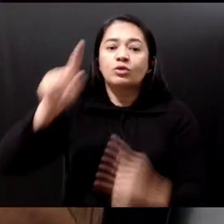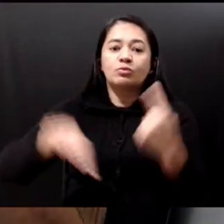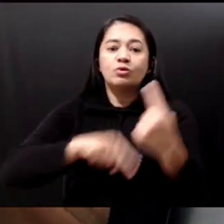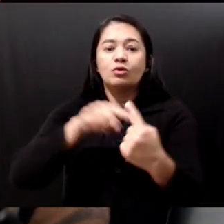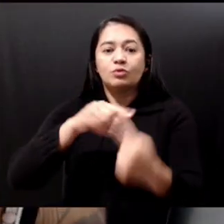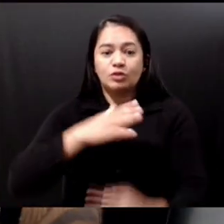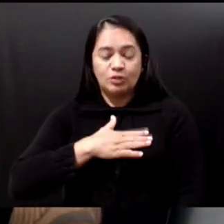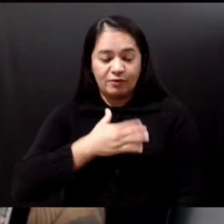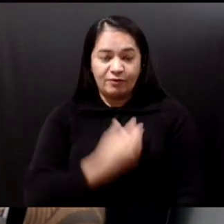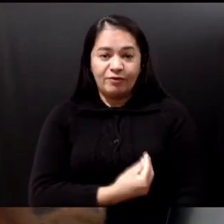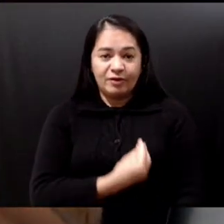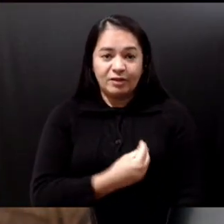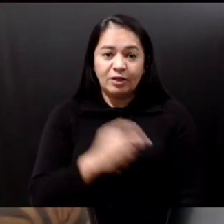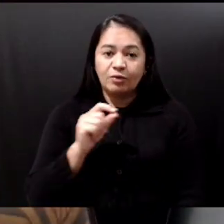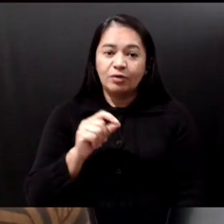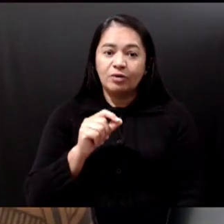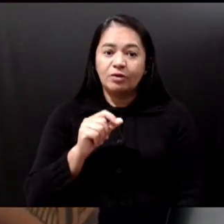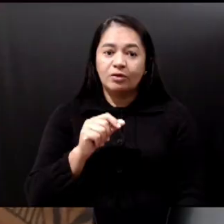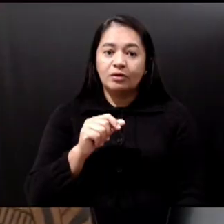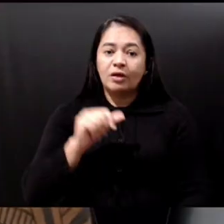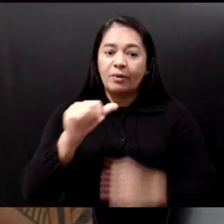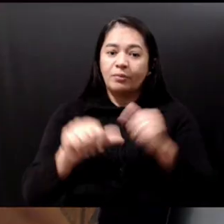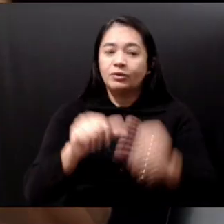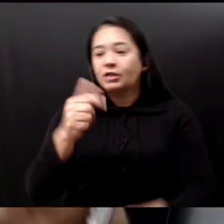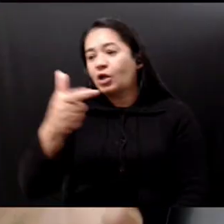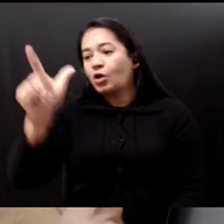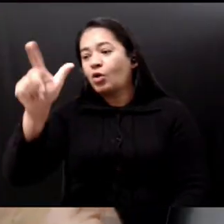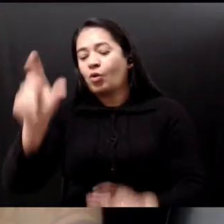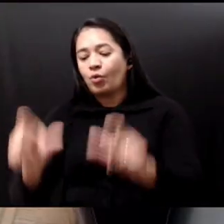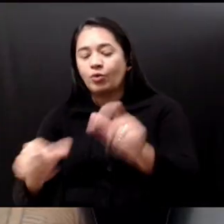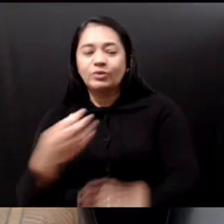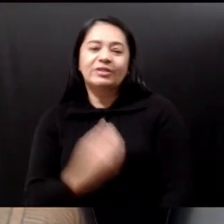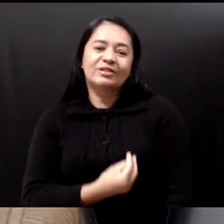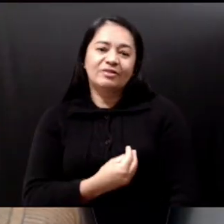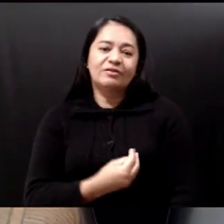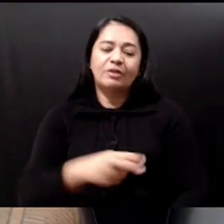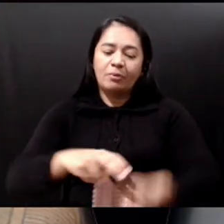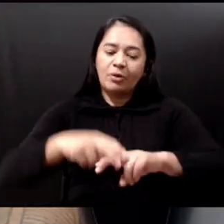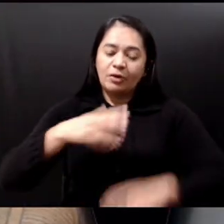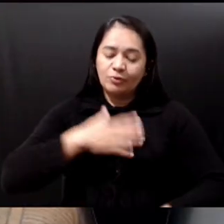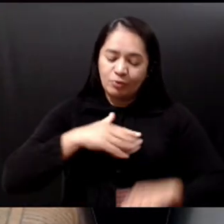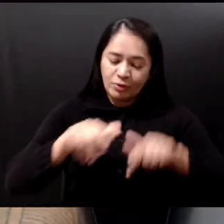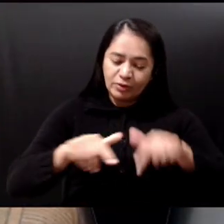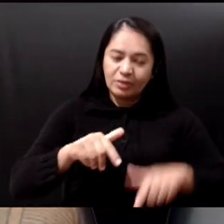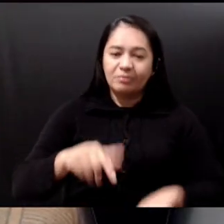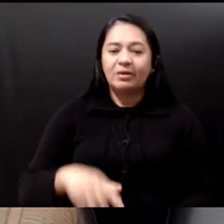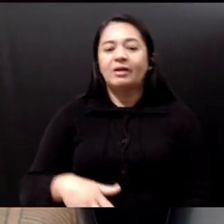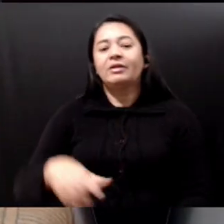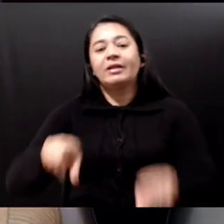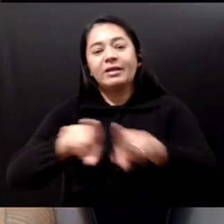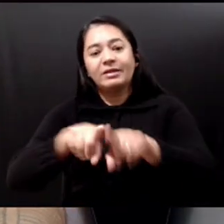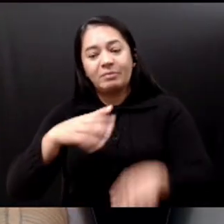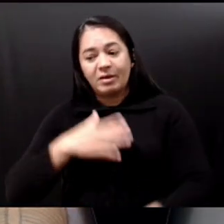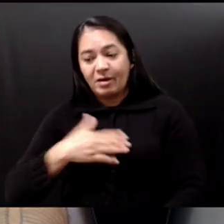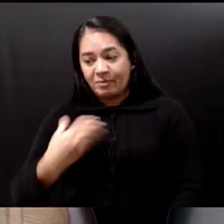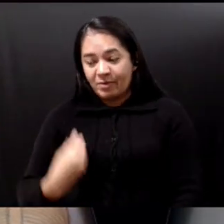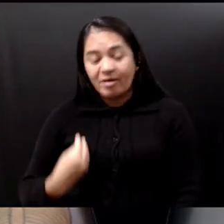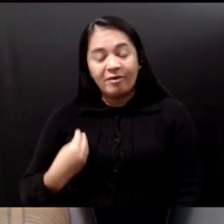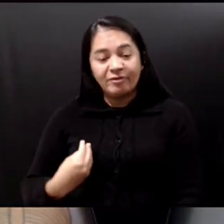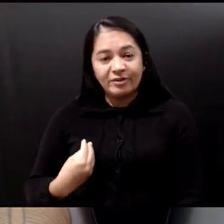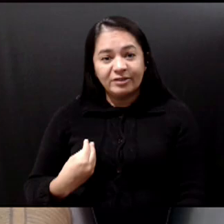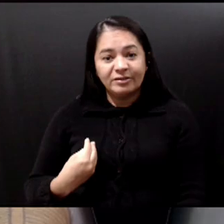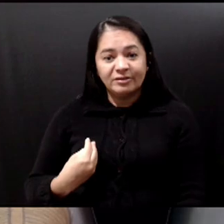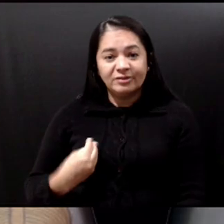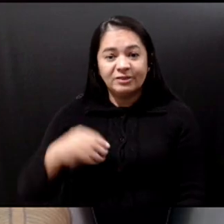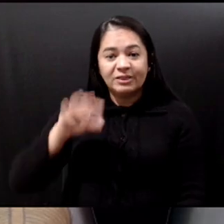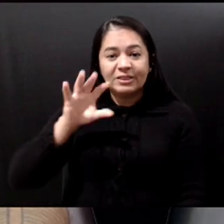é mudar outras milhares de vidas através do meu trabalho, a minha também, das pessoas ao meu redor, enfim. E isso você só aprende depois de apanhar